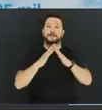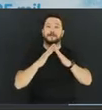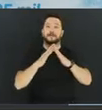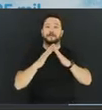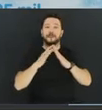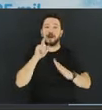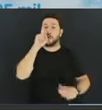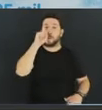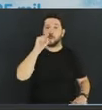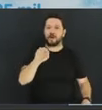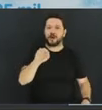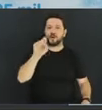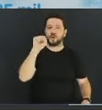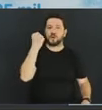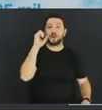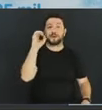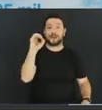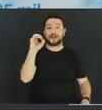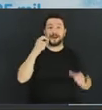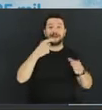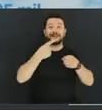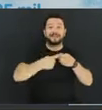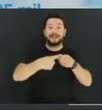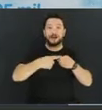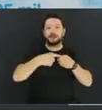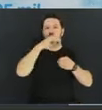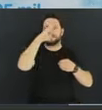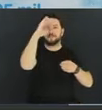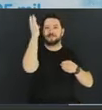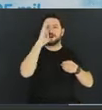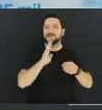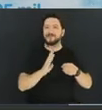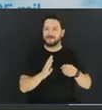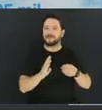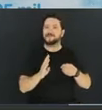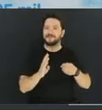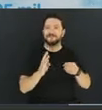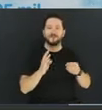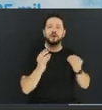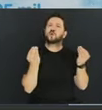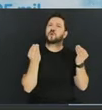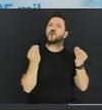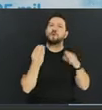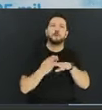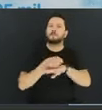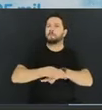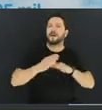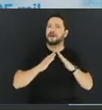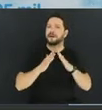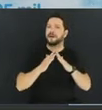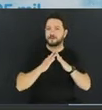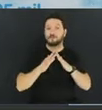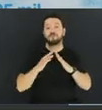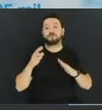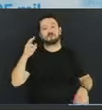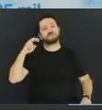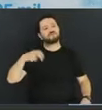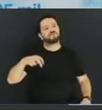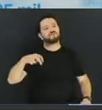Brasil. E como que é feito esse trabalho de acompanhamento domiciliar? Ele é feito através da visita domiciliar